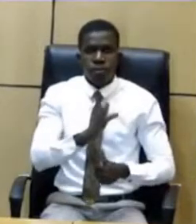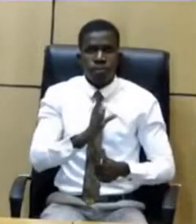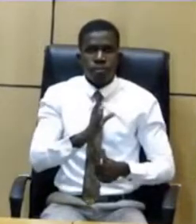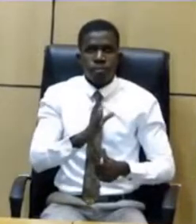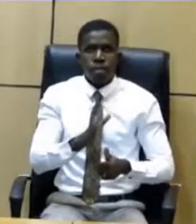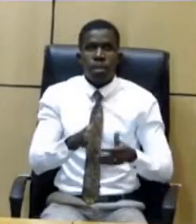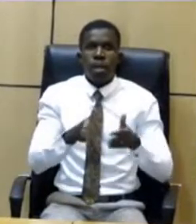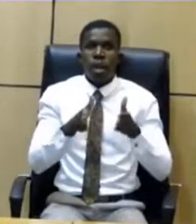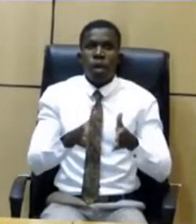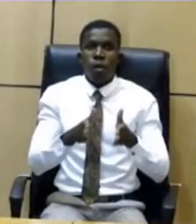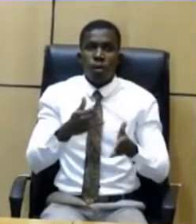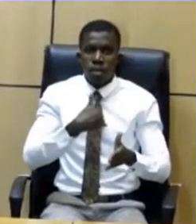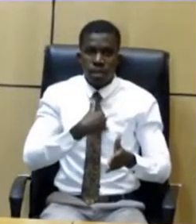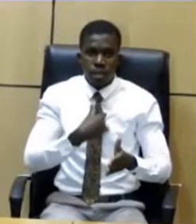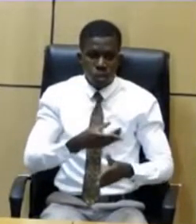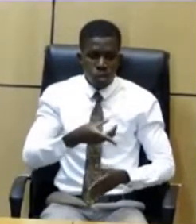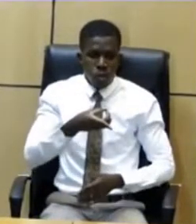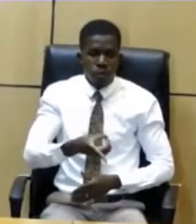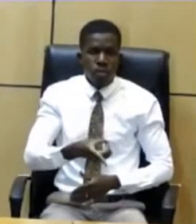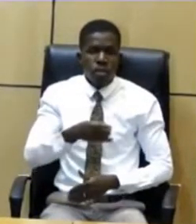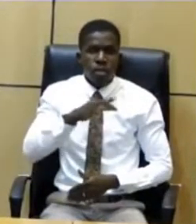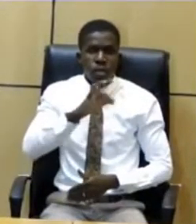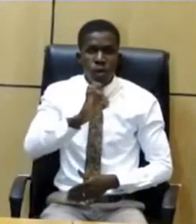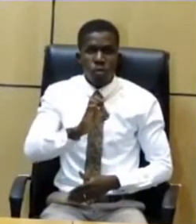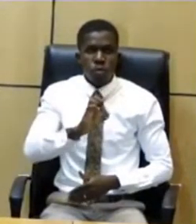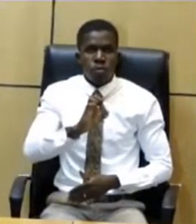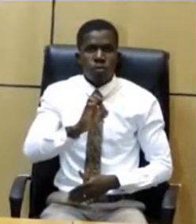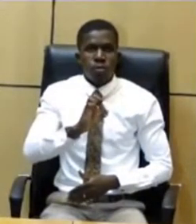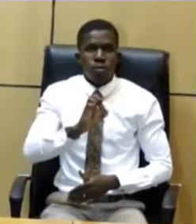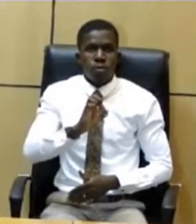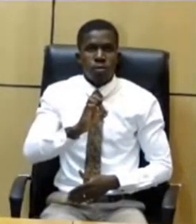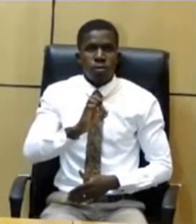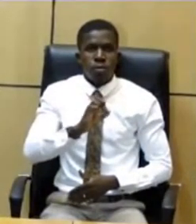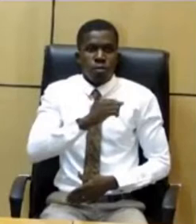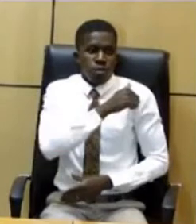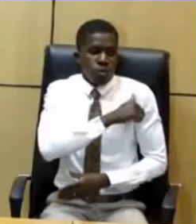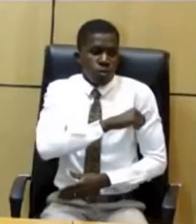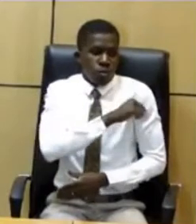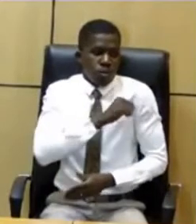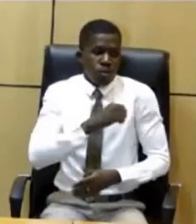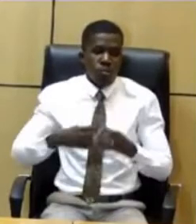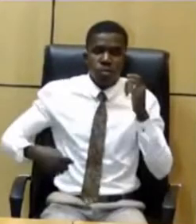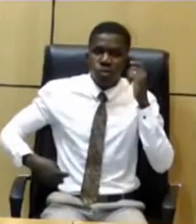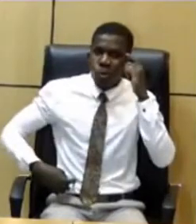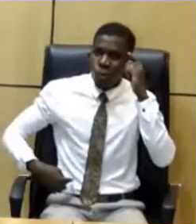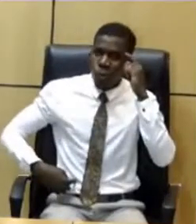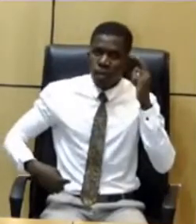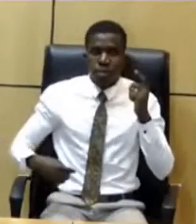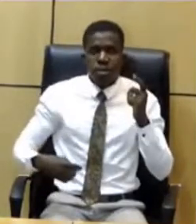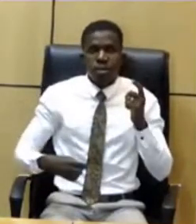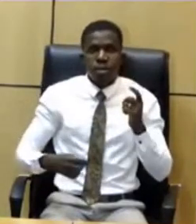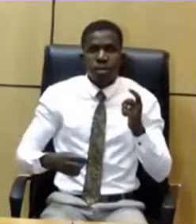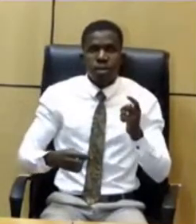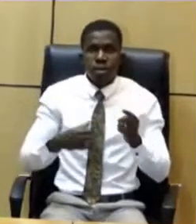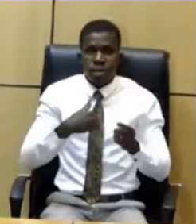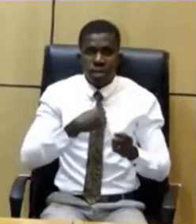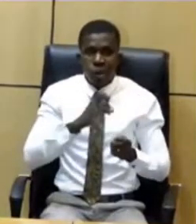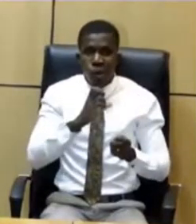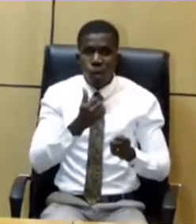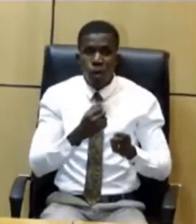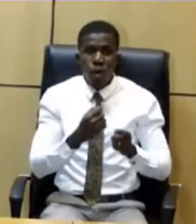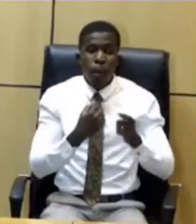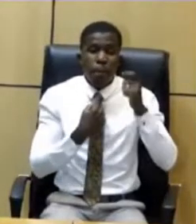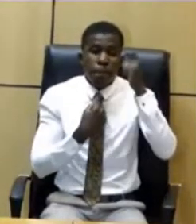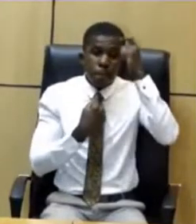altura, temos 98 casos ativos, entre os quais um que requer